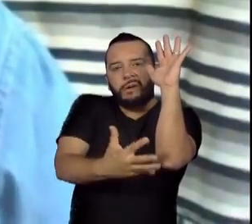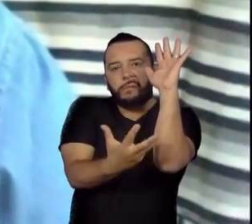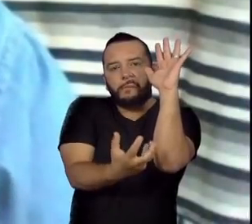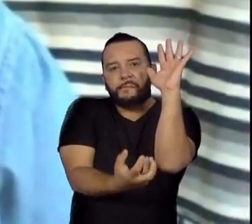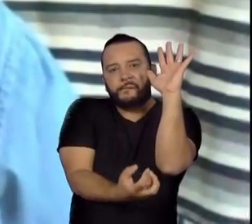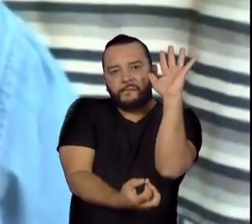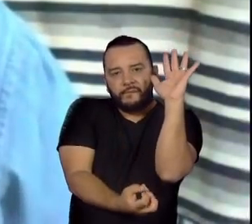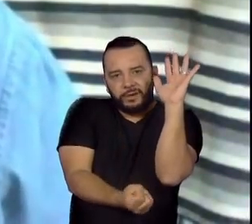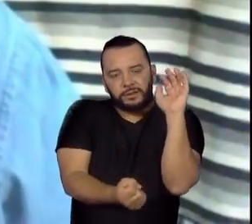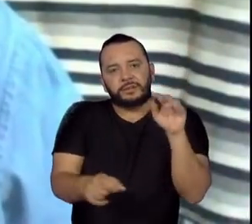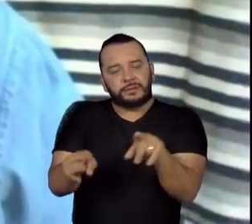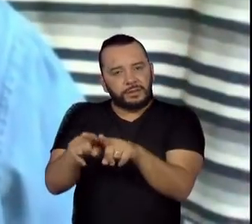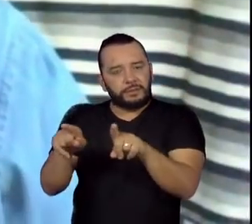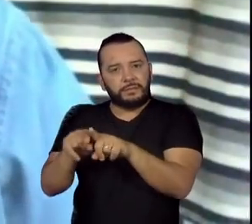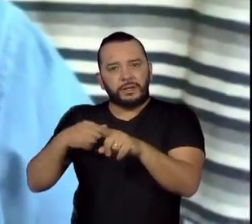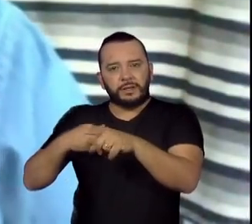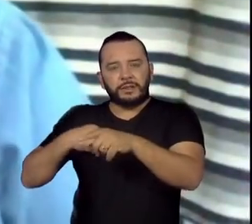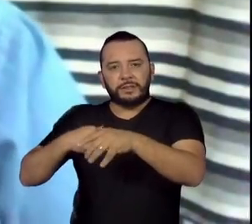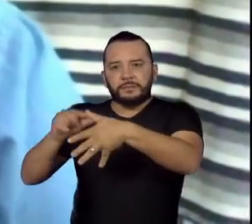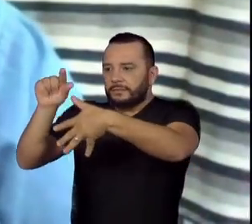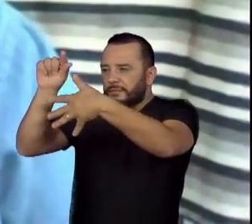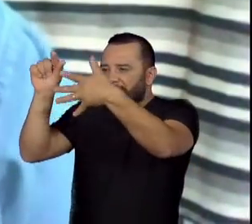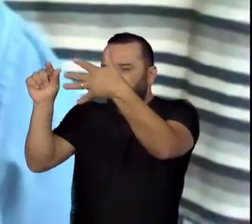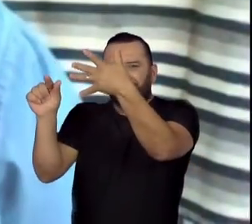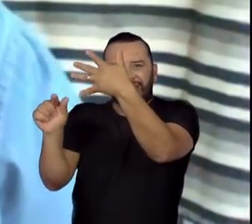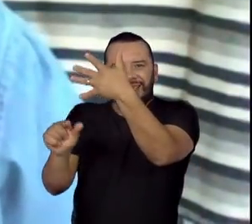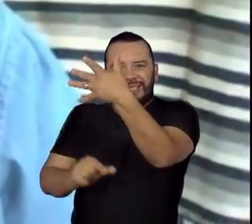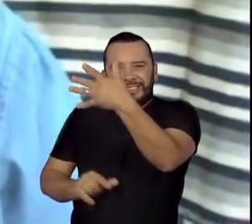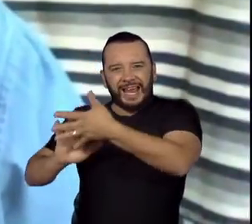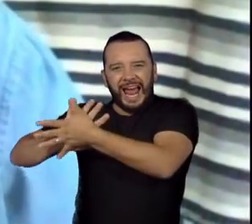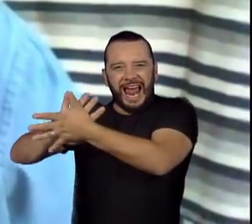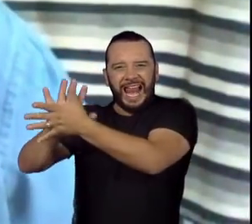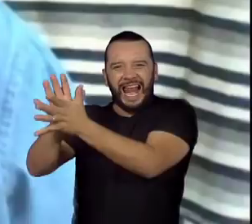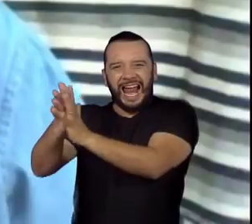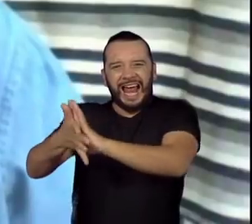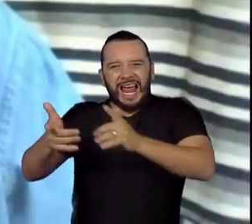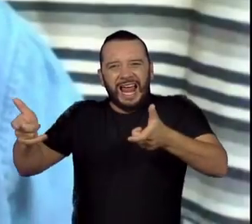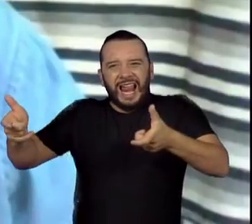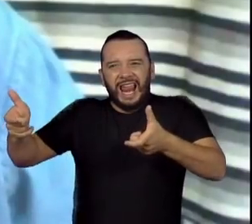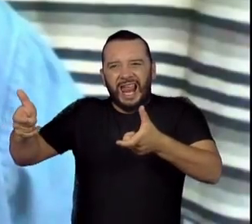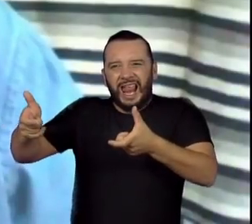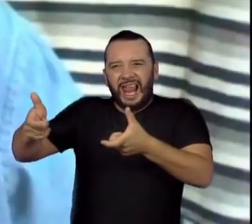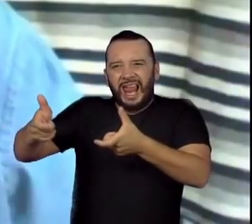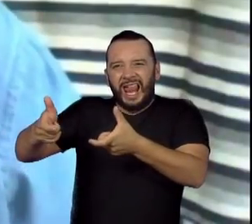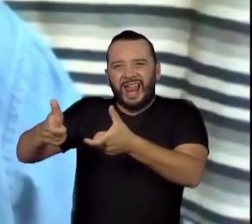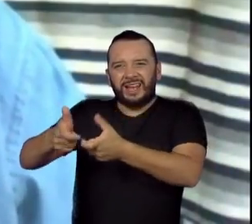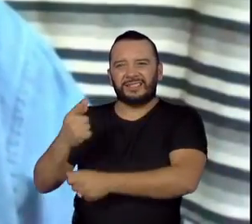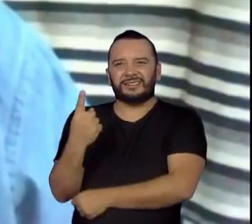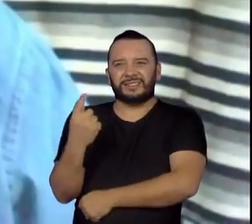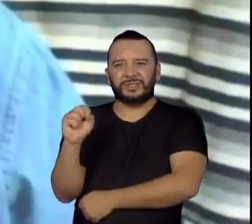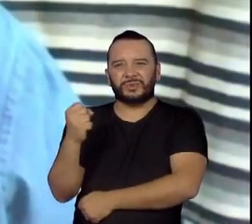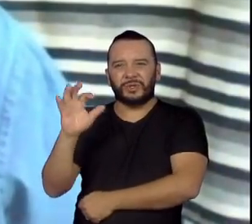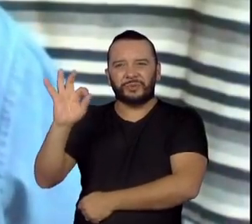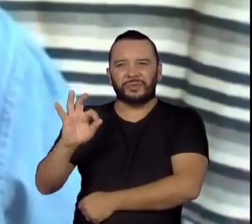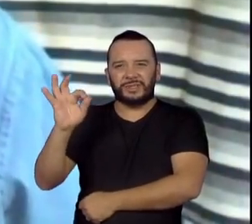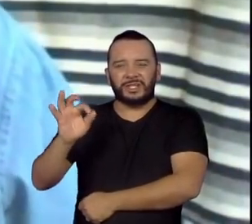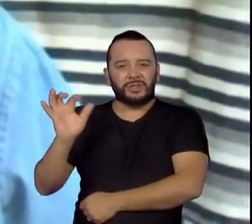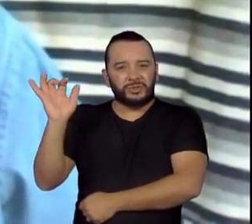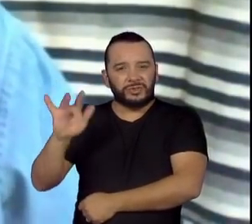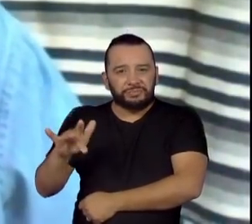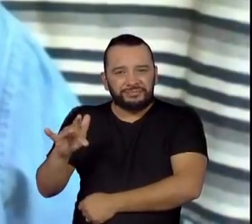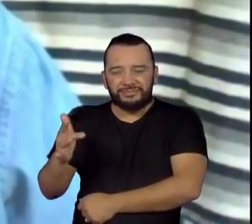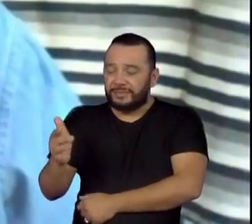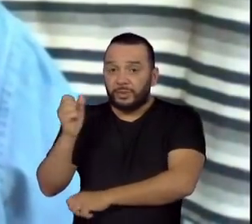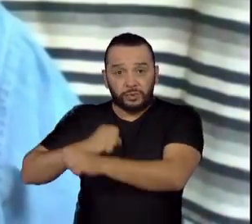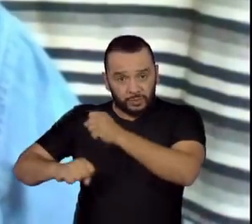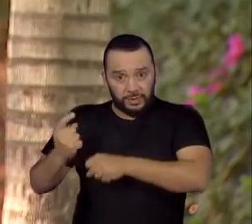de 18%, ainda assim, no ano passado, também tivemos perdas significativas por desmatamento